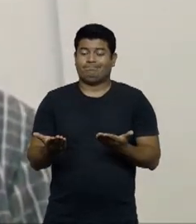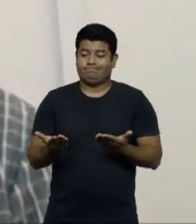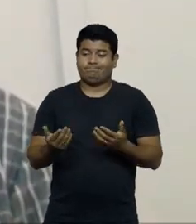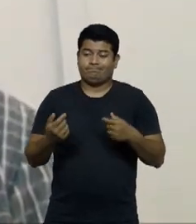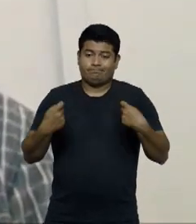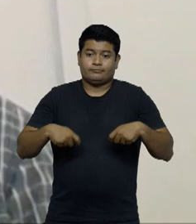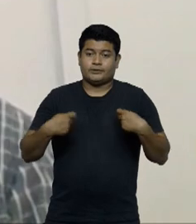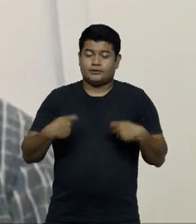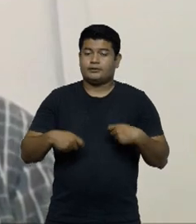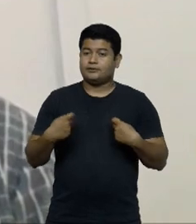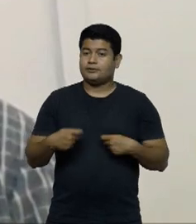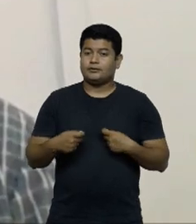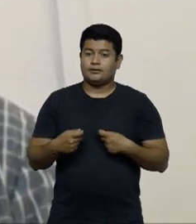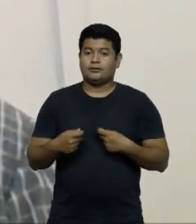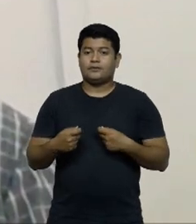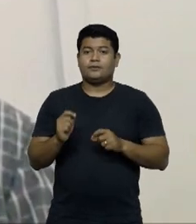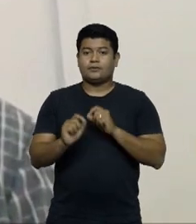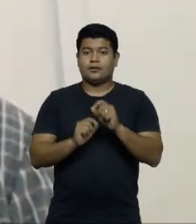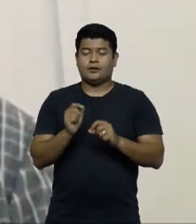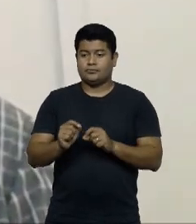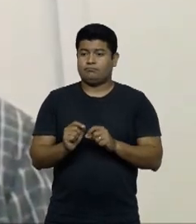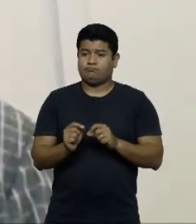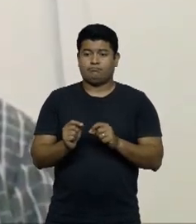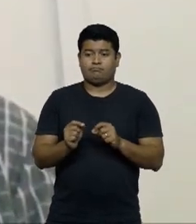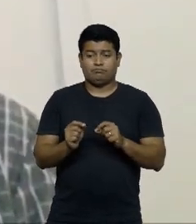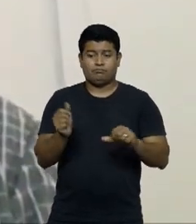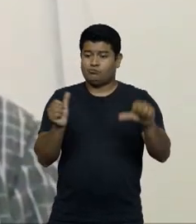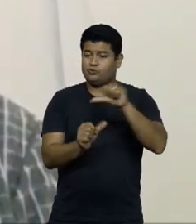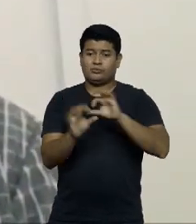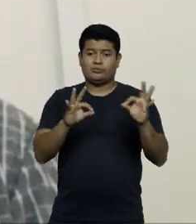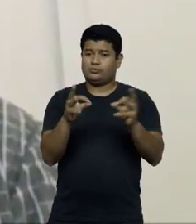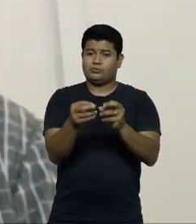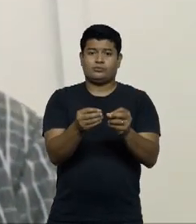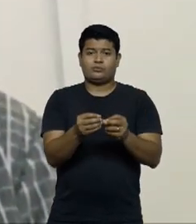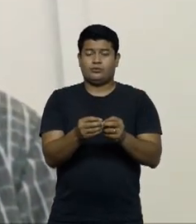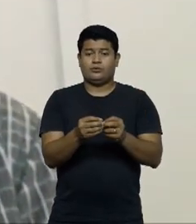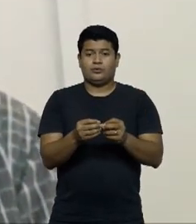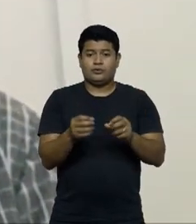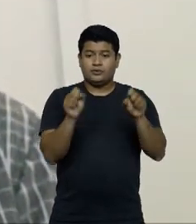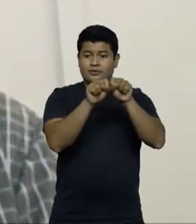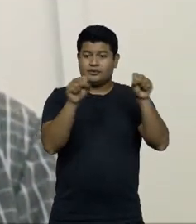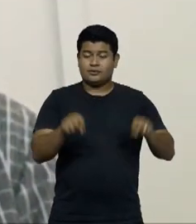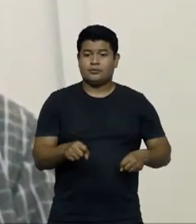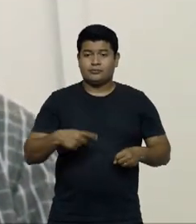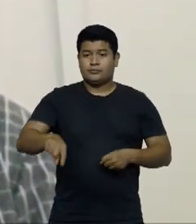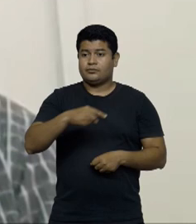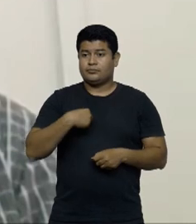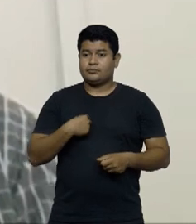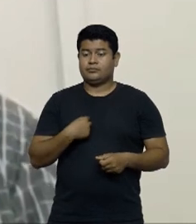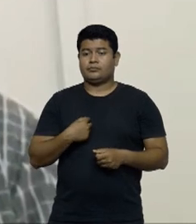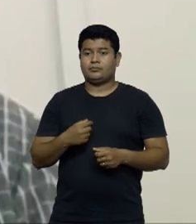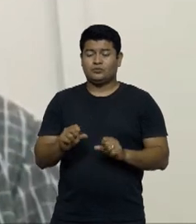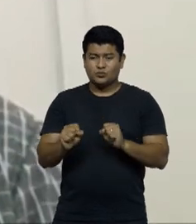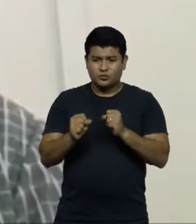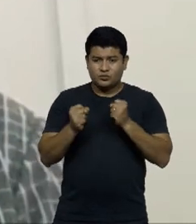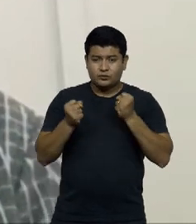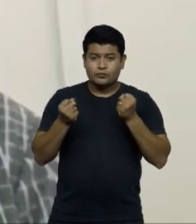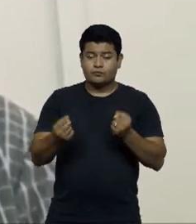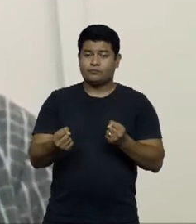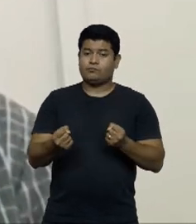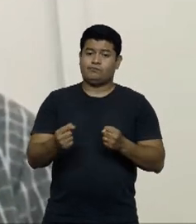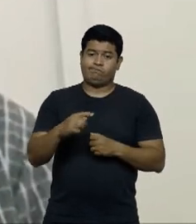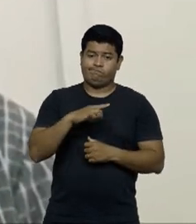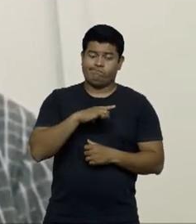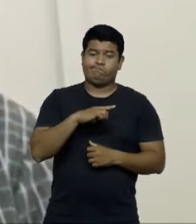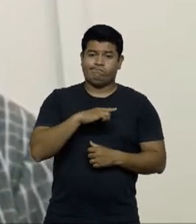uma maneira que não foi planejada inicialmente a gente procurou é realmente fazer da melhor maneira possível